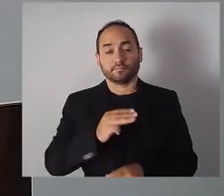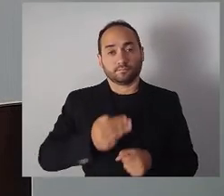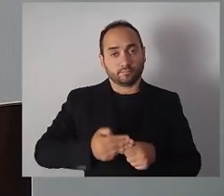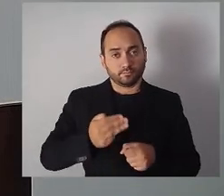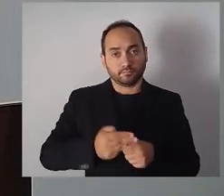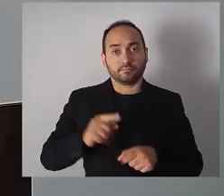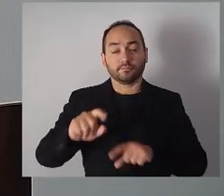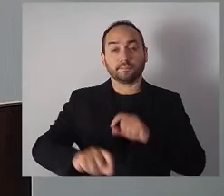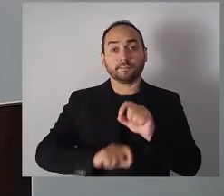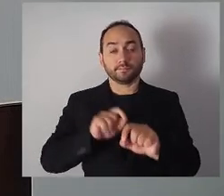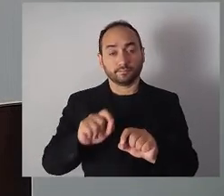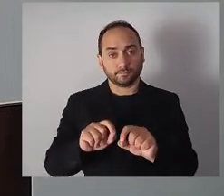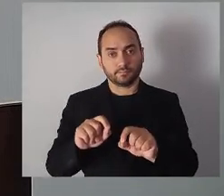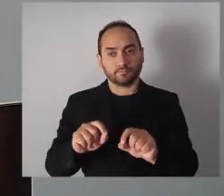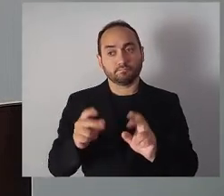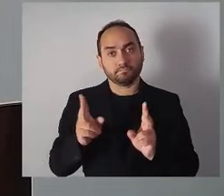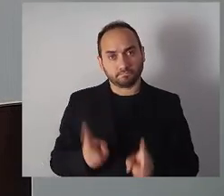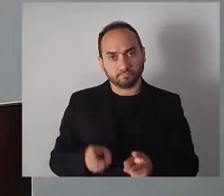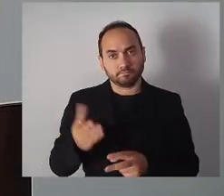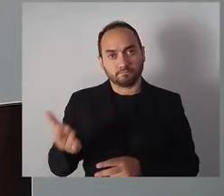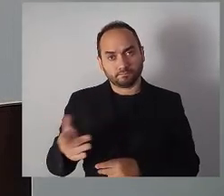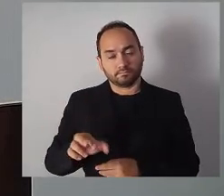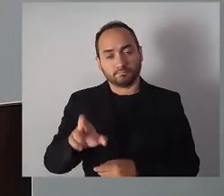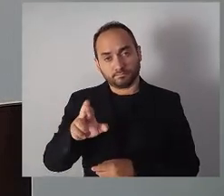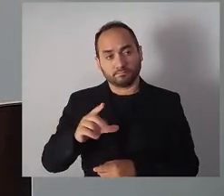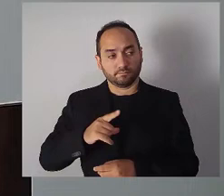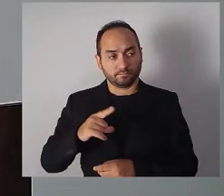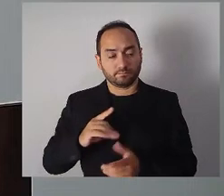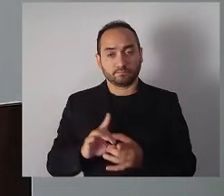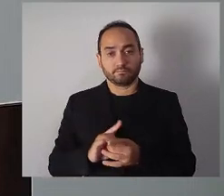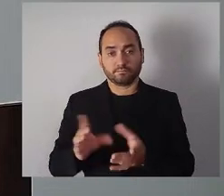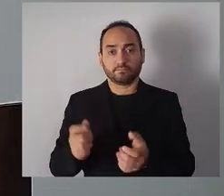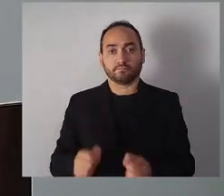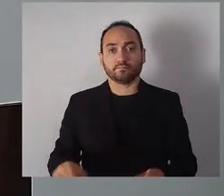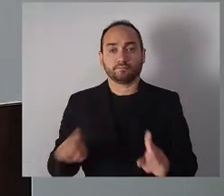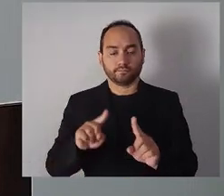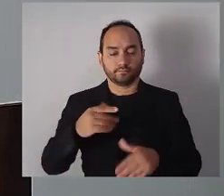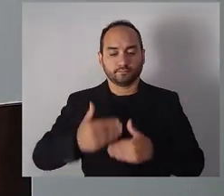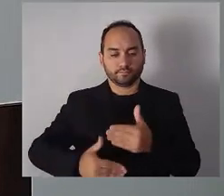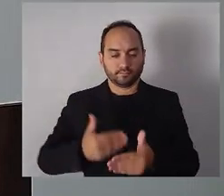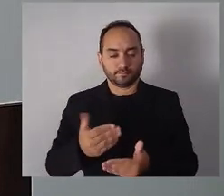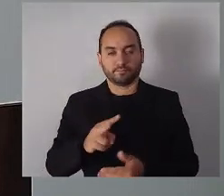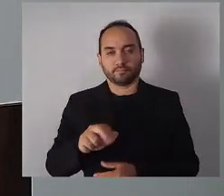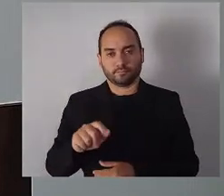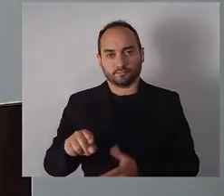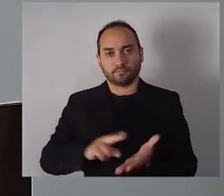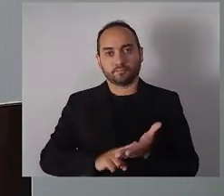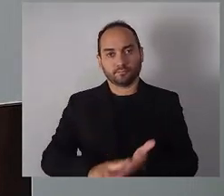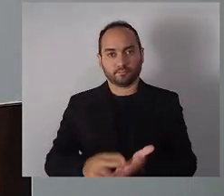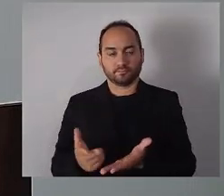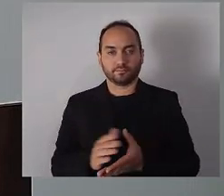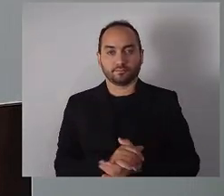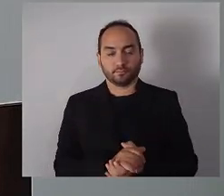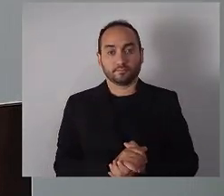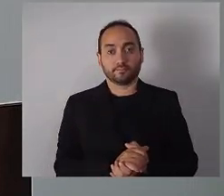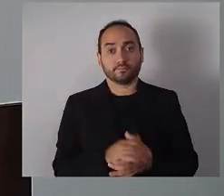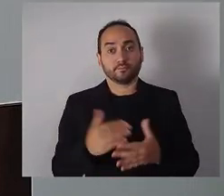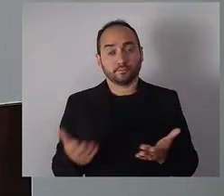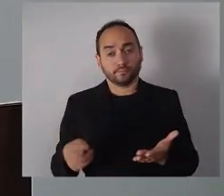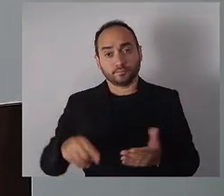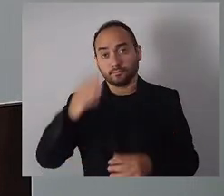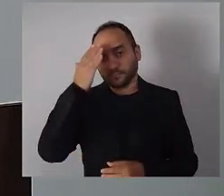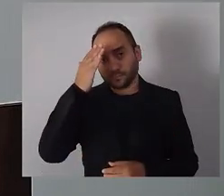que mesma autonomia se dispensa aos casos de concessão de carta de anuência. E assim